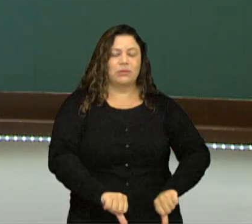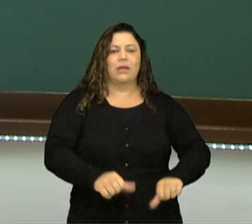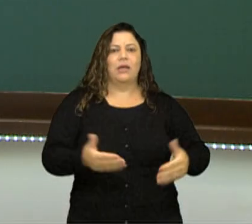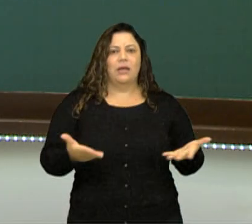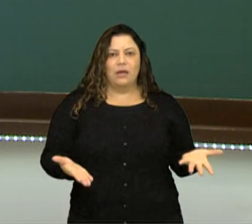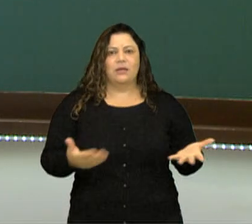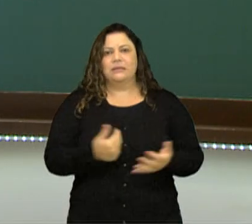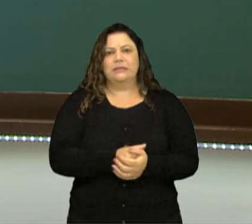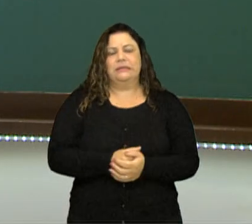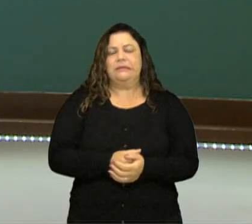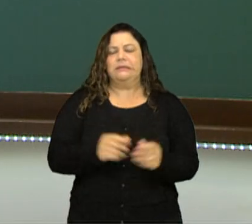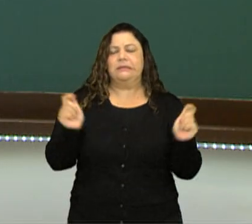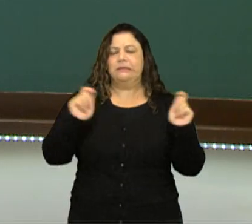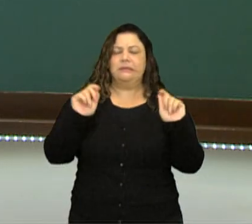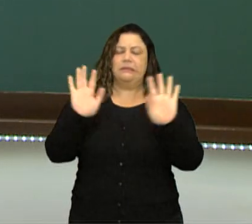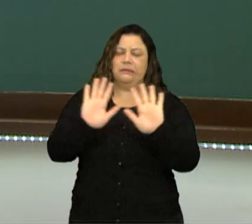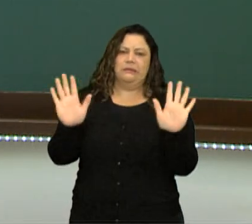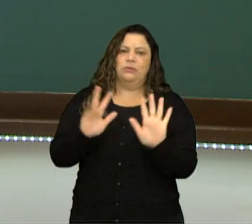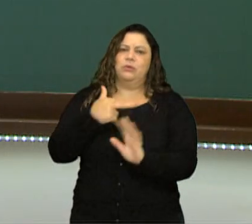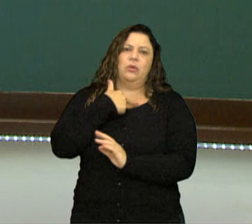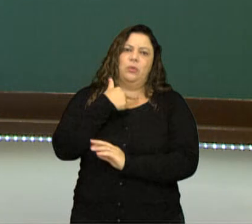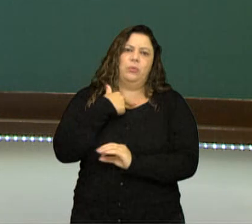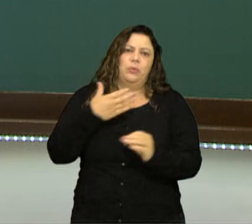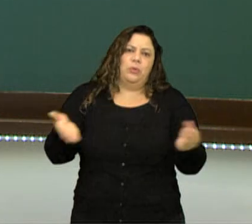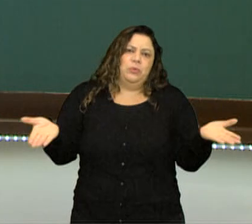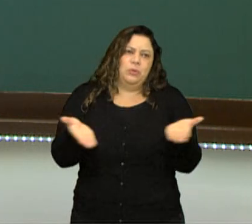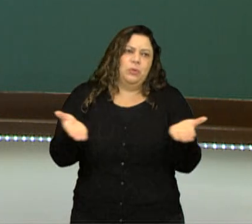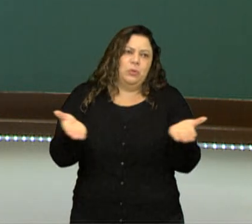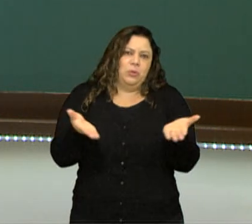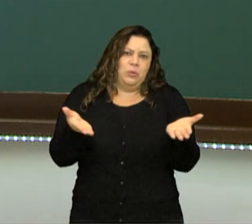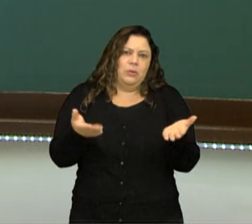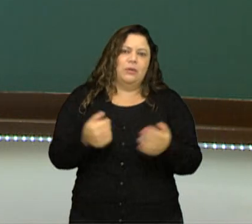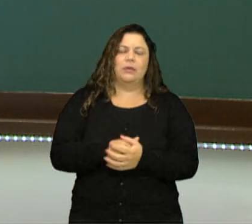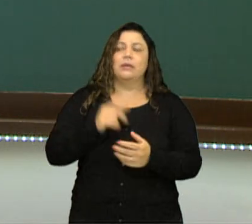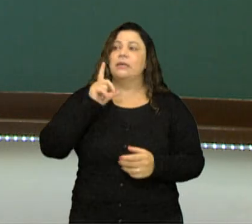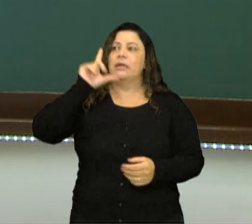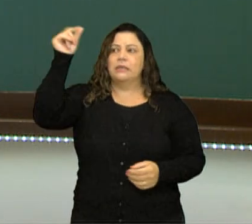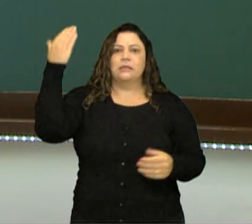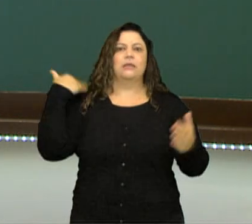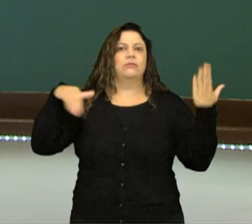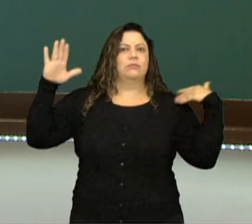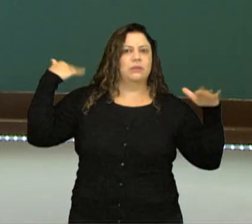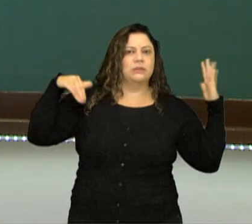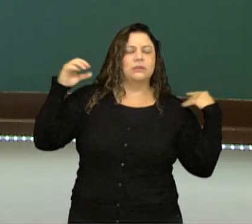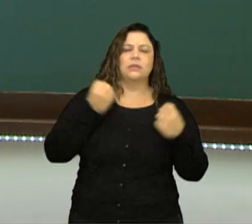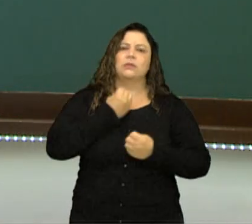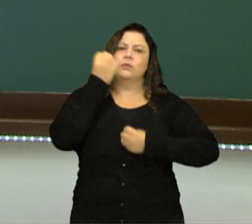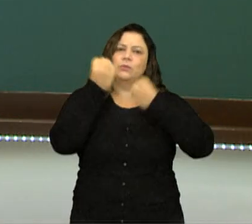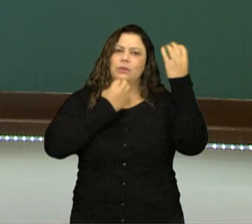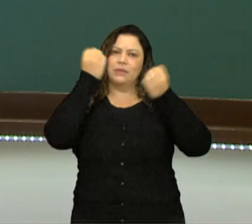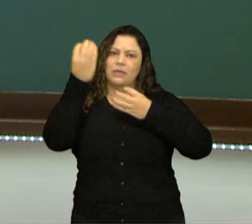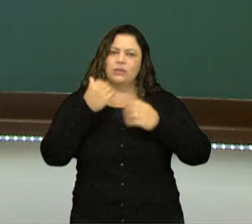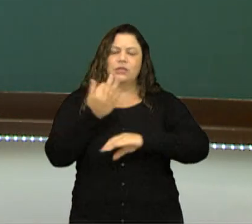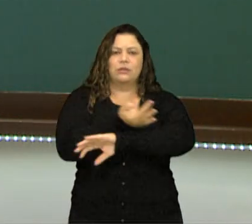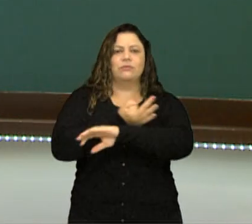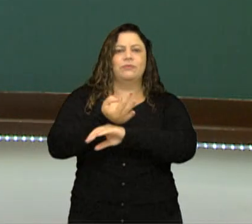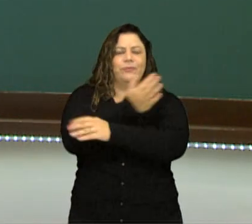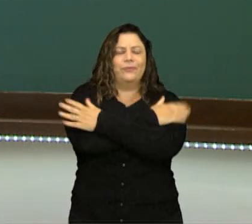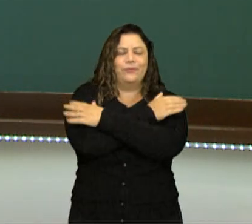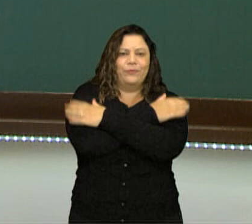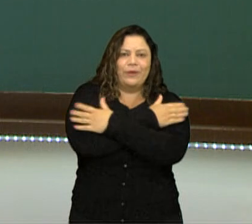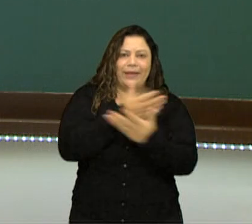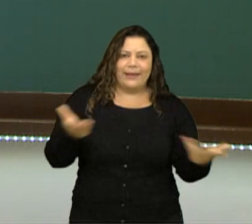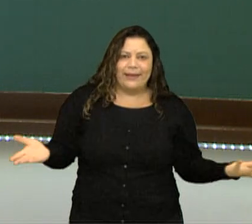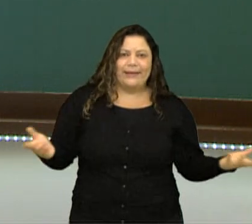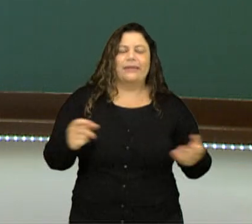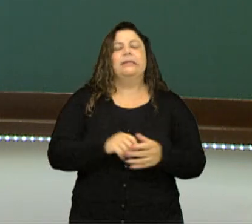que não pode agora. Ele poderia ter saído com seu pai em uma viagem de férias